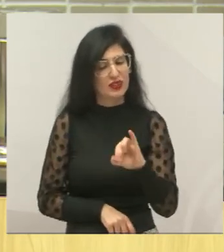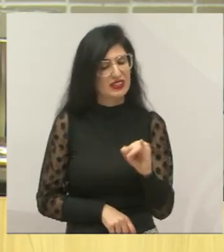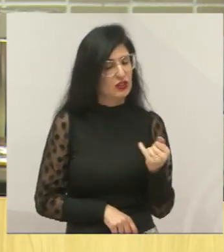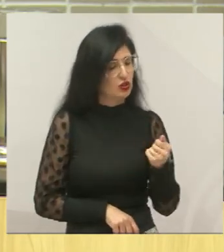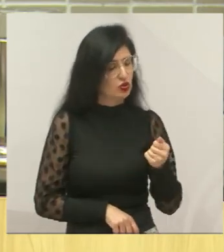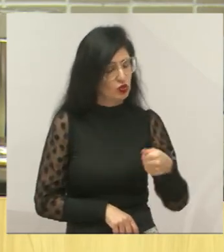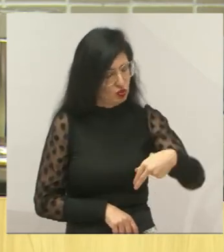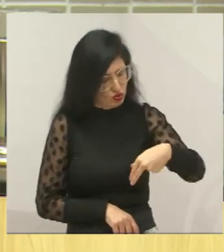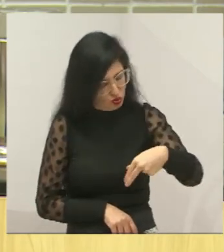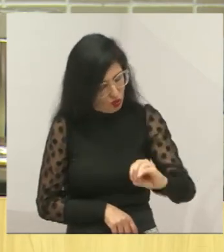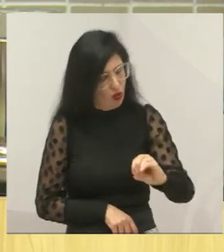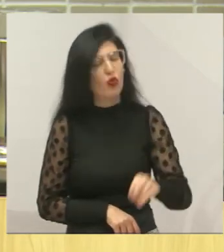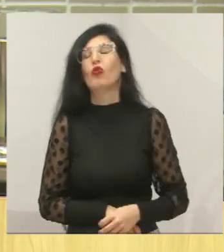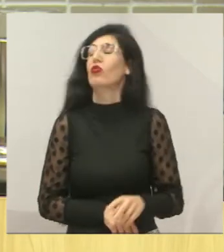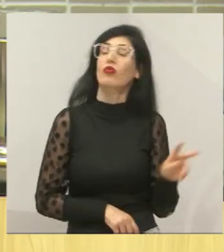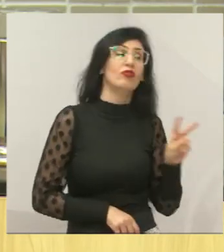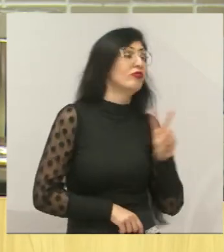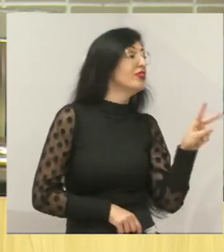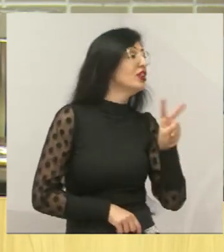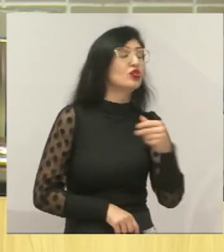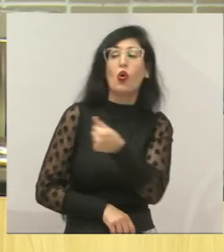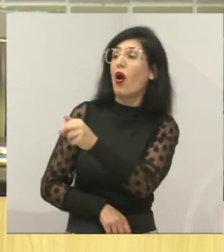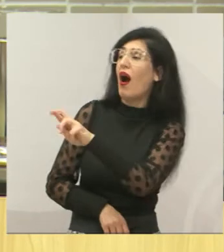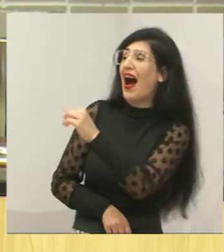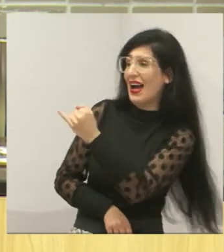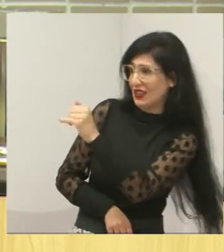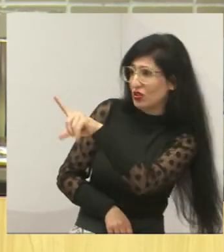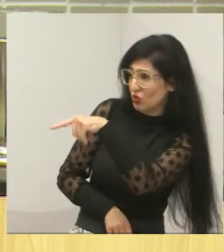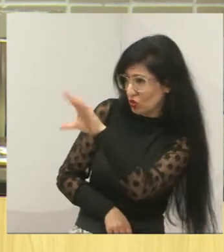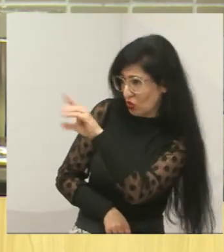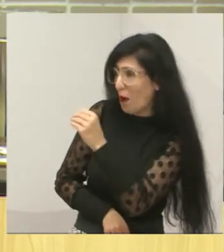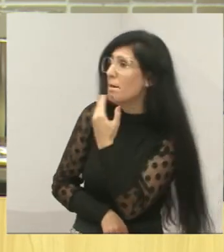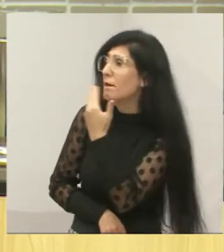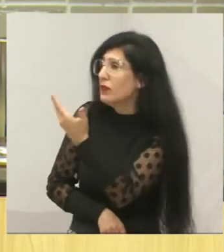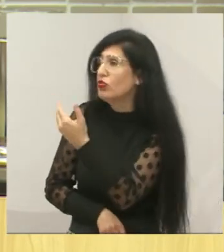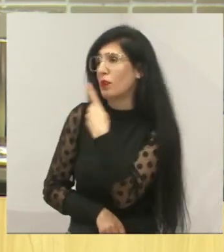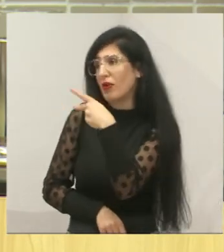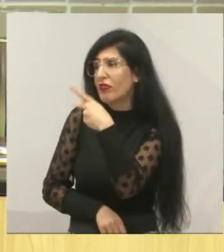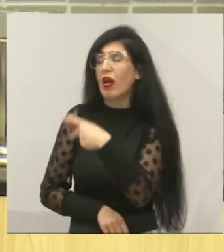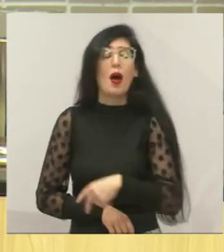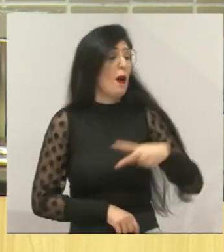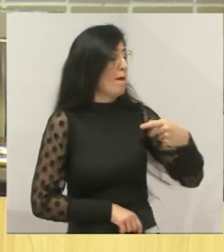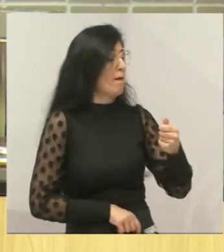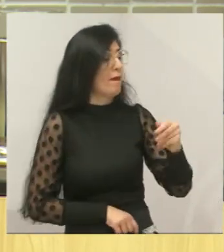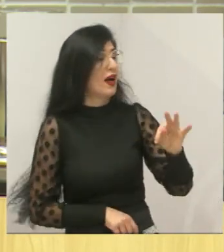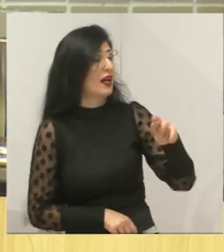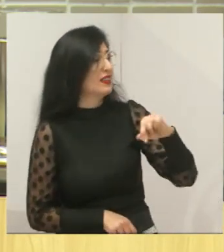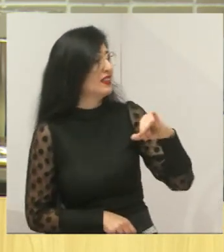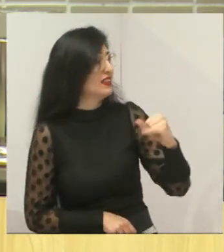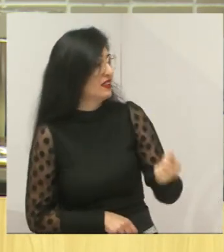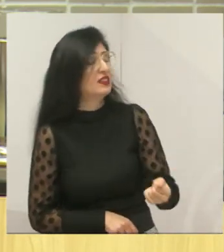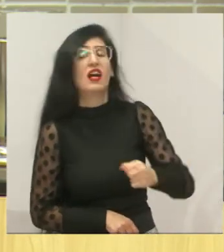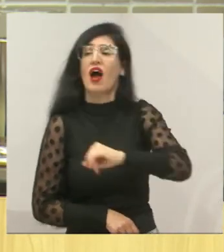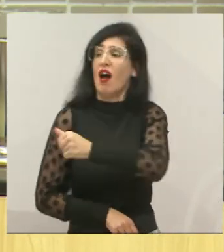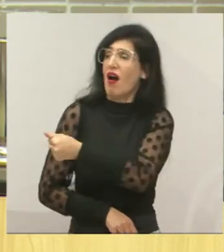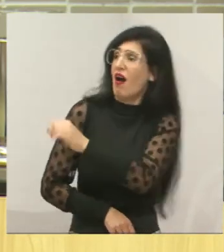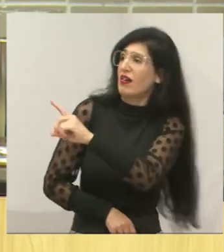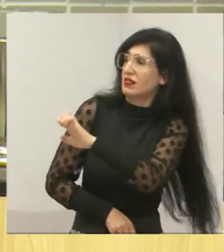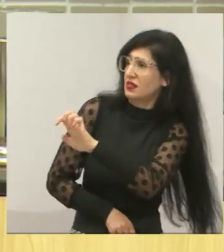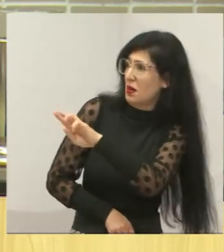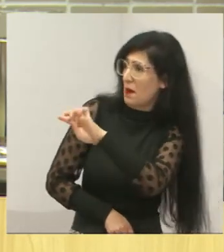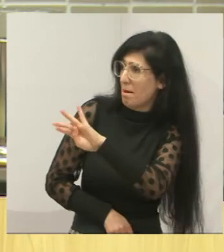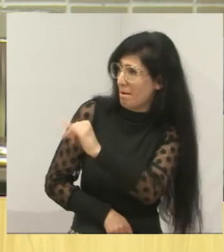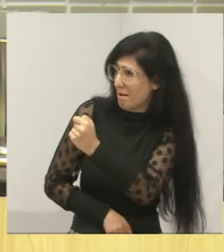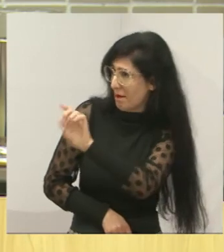formulado pelos vereadores Arildo Batista, Patrícia Giuliani, Aderbal